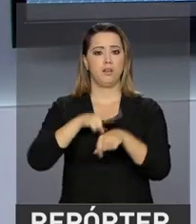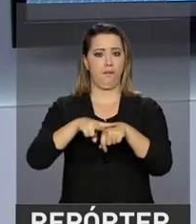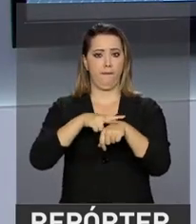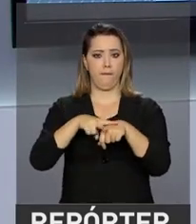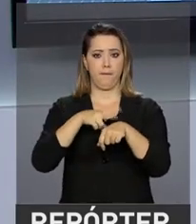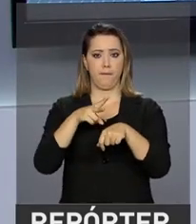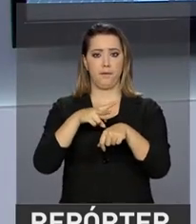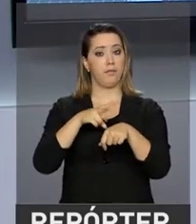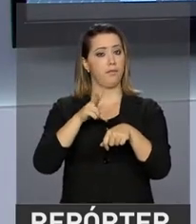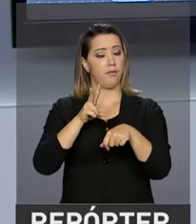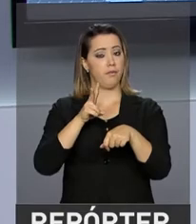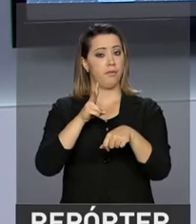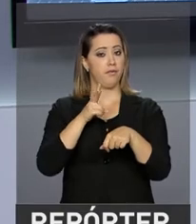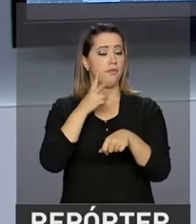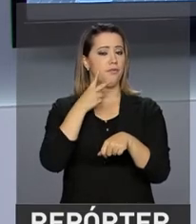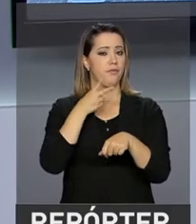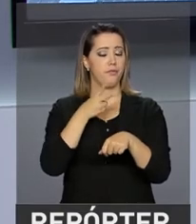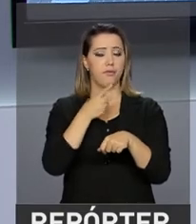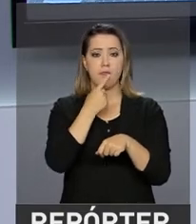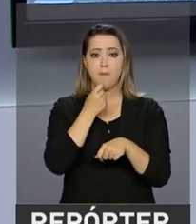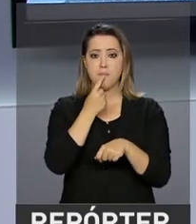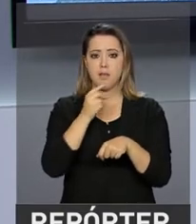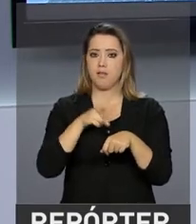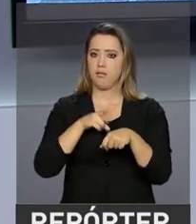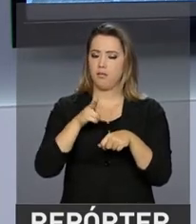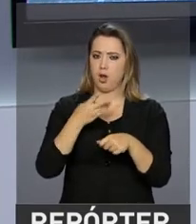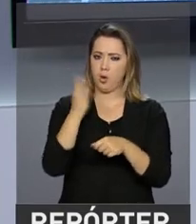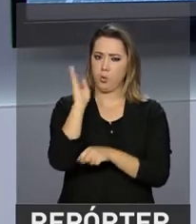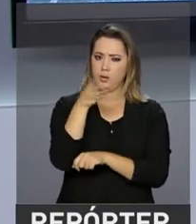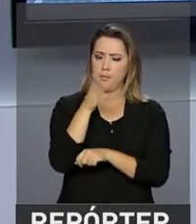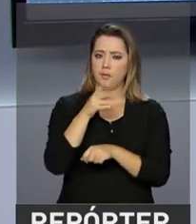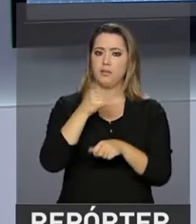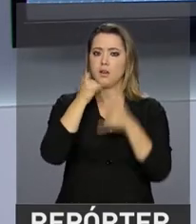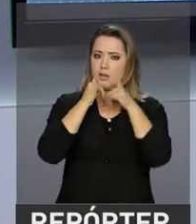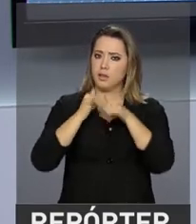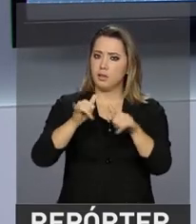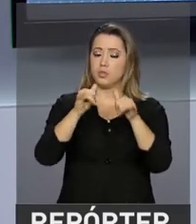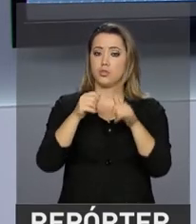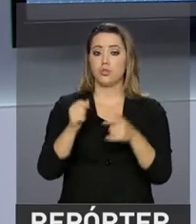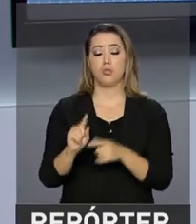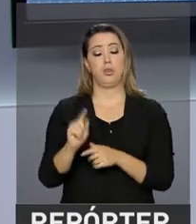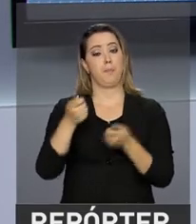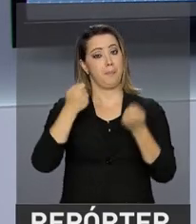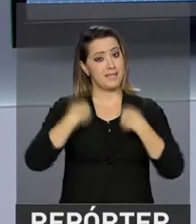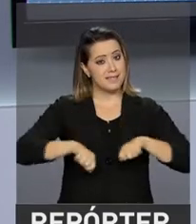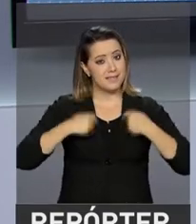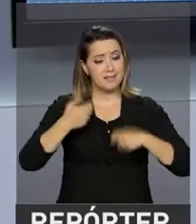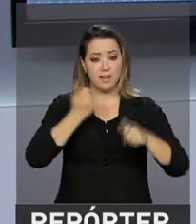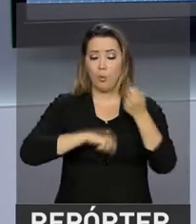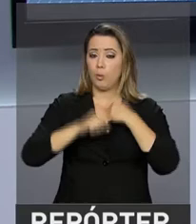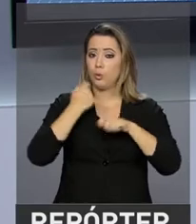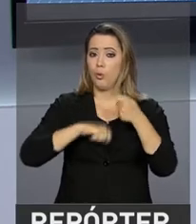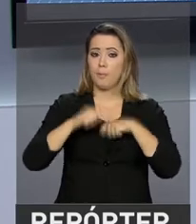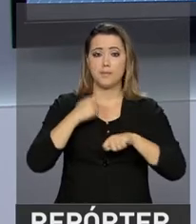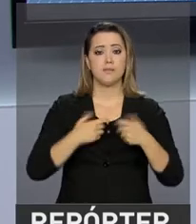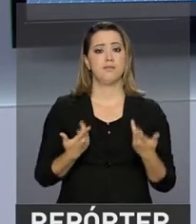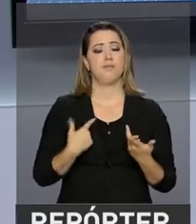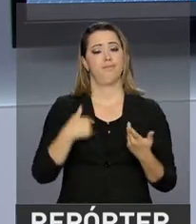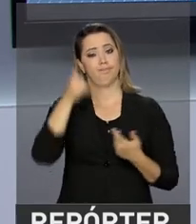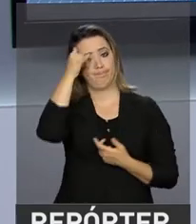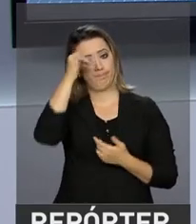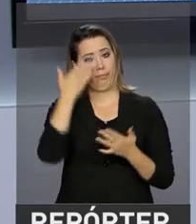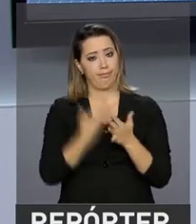vai ser vermelha o patamar de 11 para economizar é necessário intensificar o uso eficiente e combater o